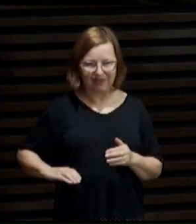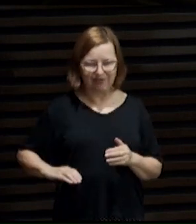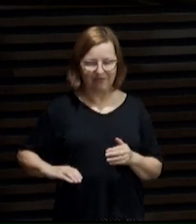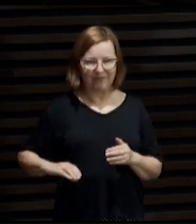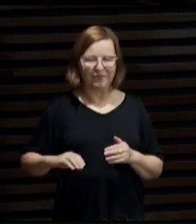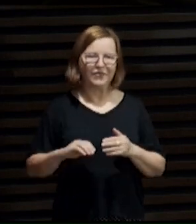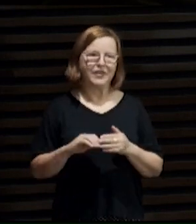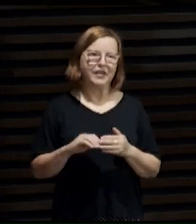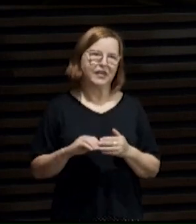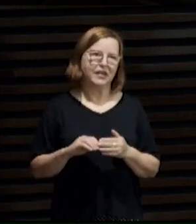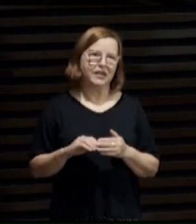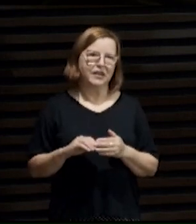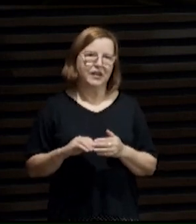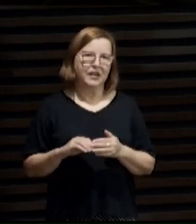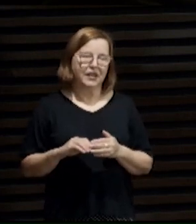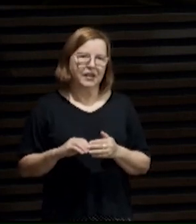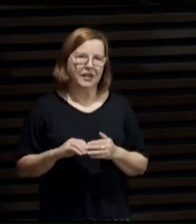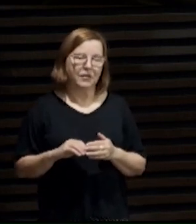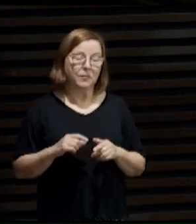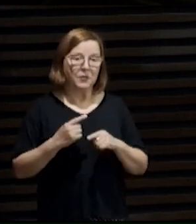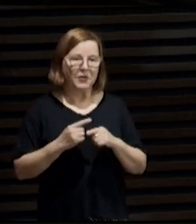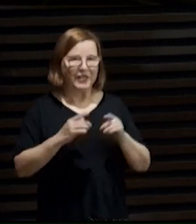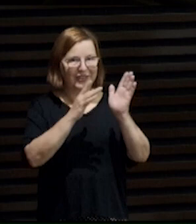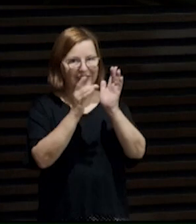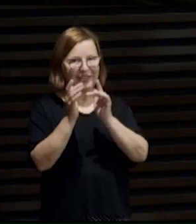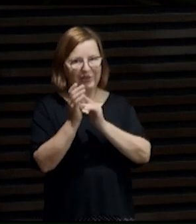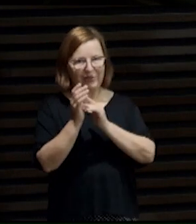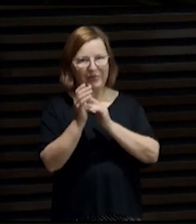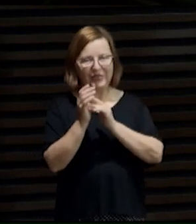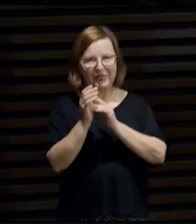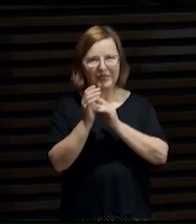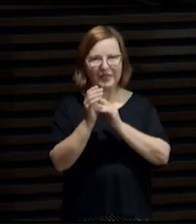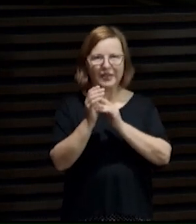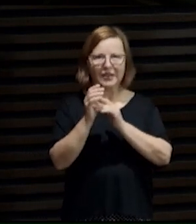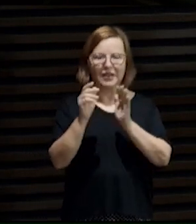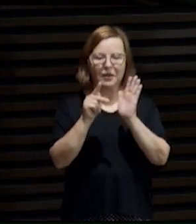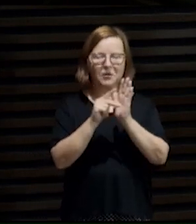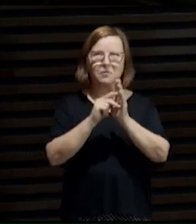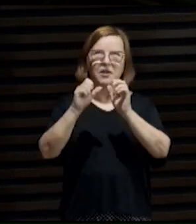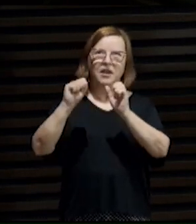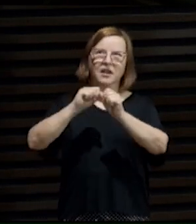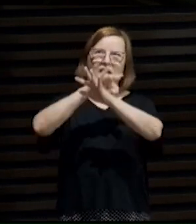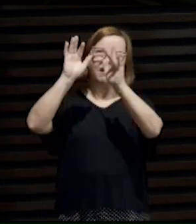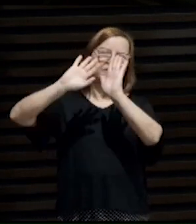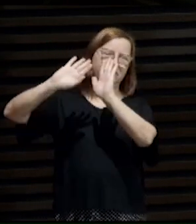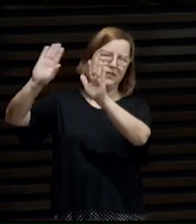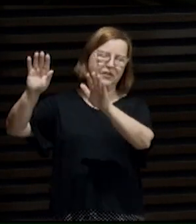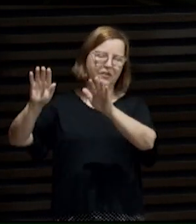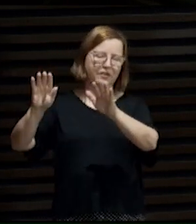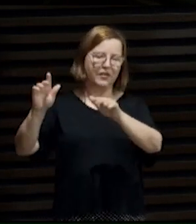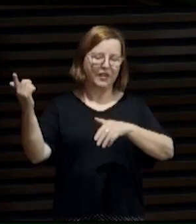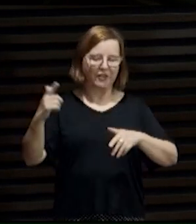homem, e sendo homem se fez servo, e sendo servo foi para a cruz. E depois da cruz, em tudo